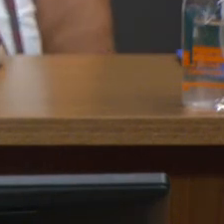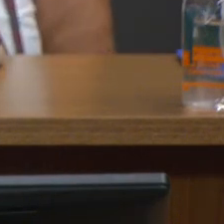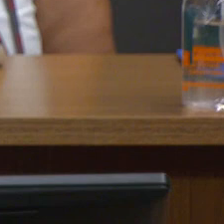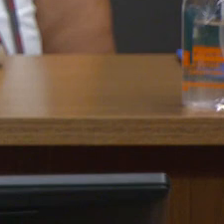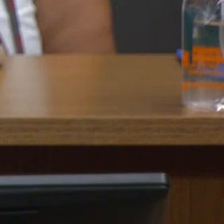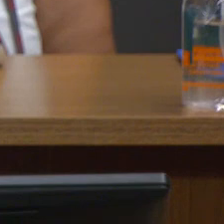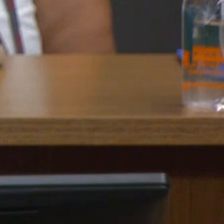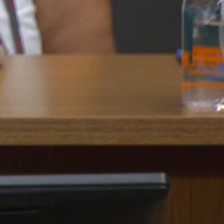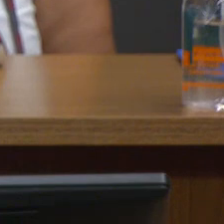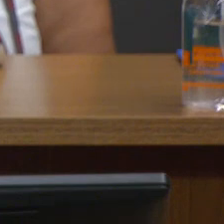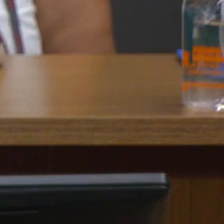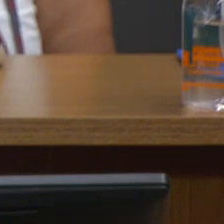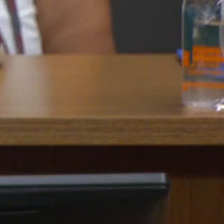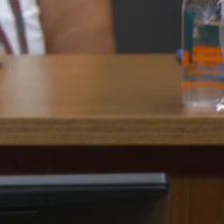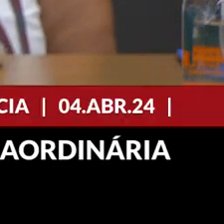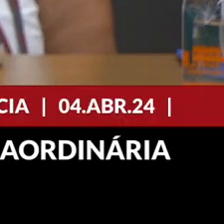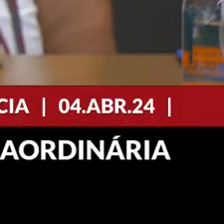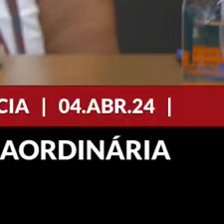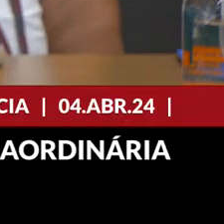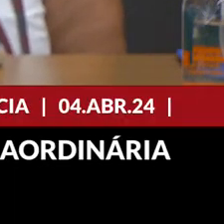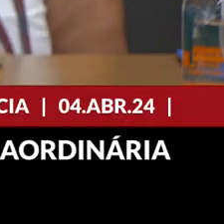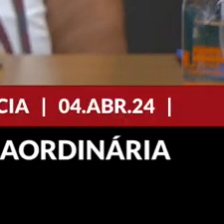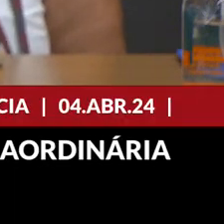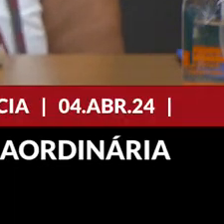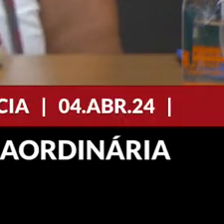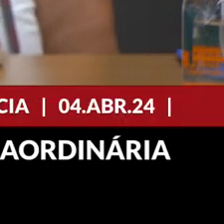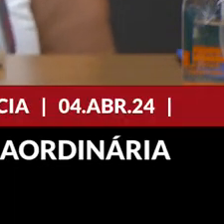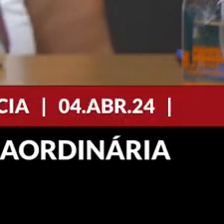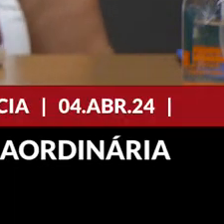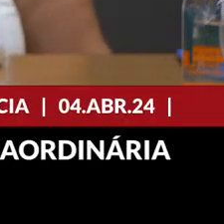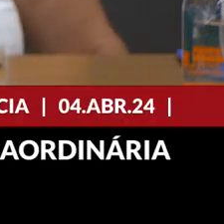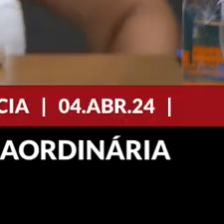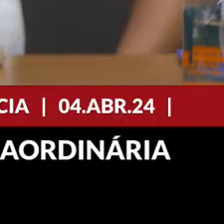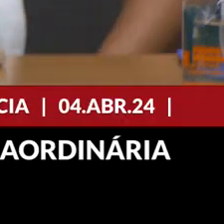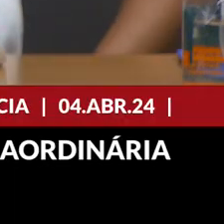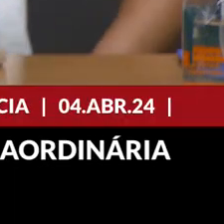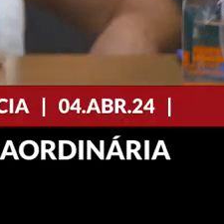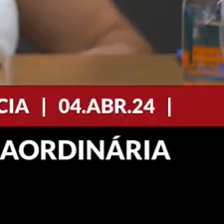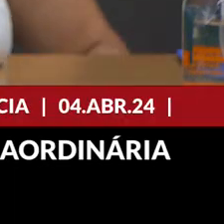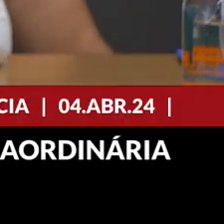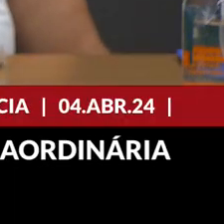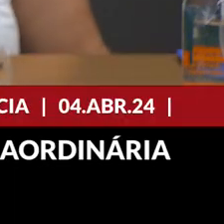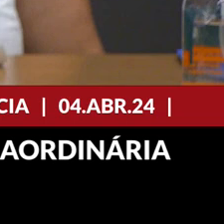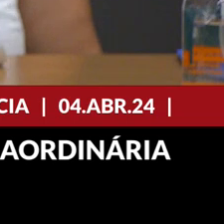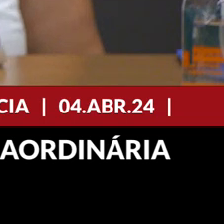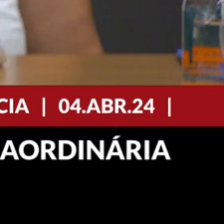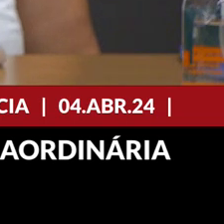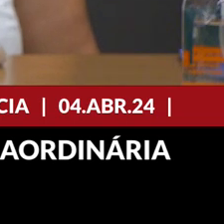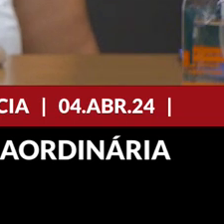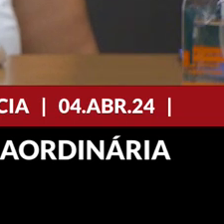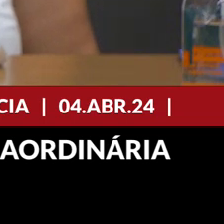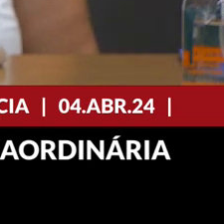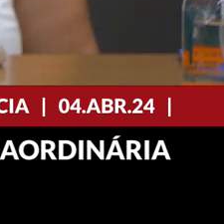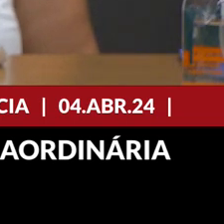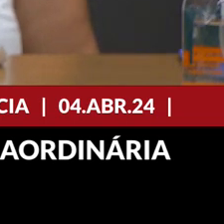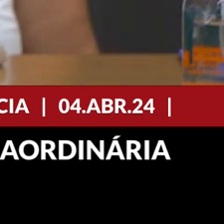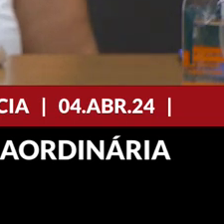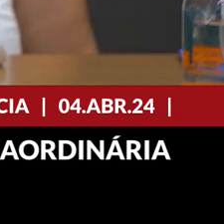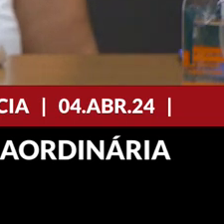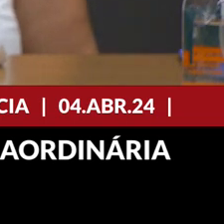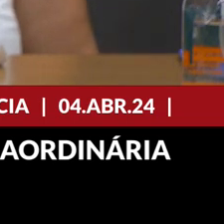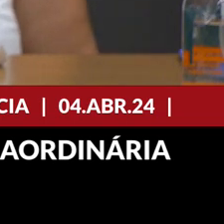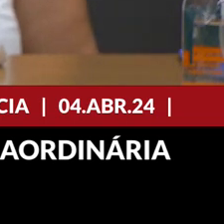semelhan de objeto foram anexadas a proposição após a sua apreciação no primeiro turno os projetos de